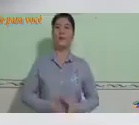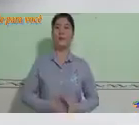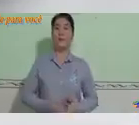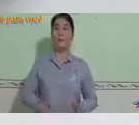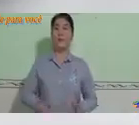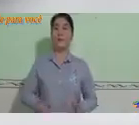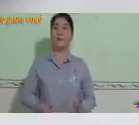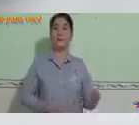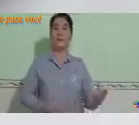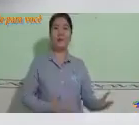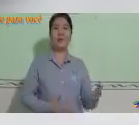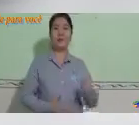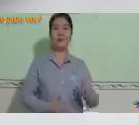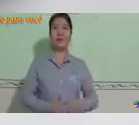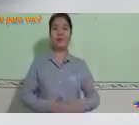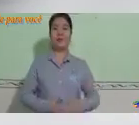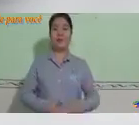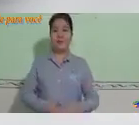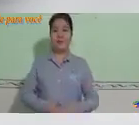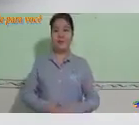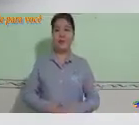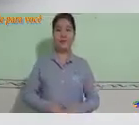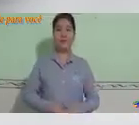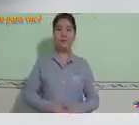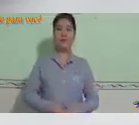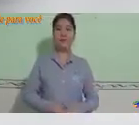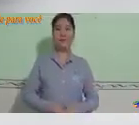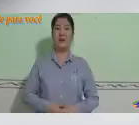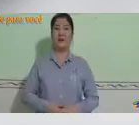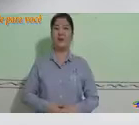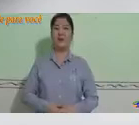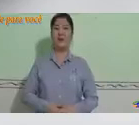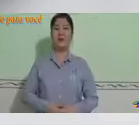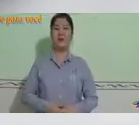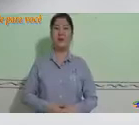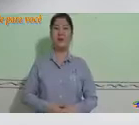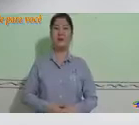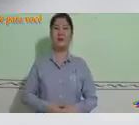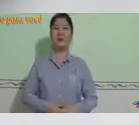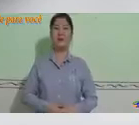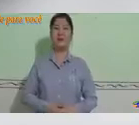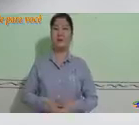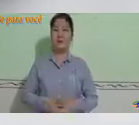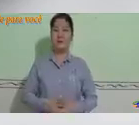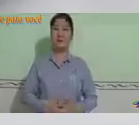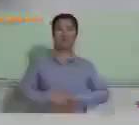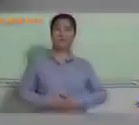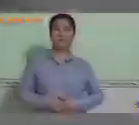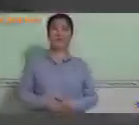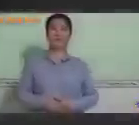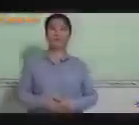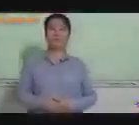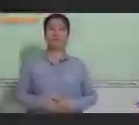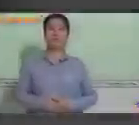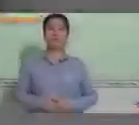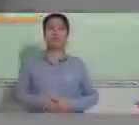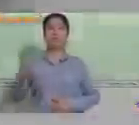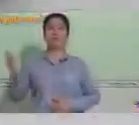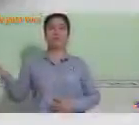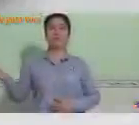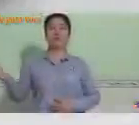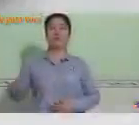Além disso, é importante hidratar a pele todos os dias com produtos adequados para o tipo de pele, pois